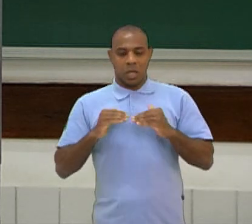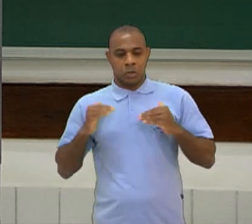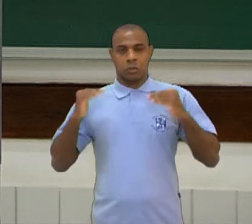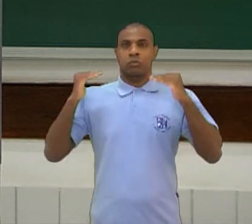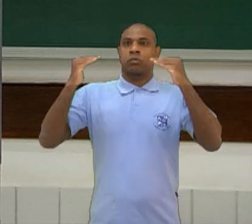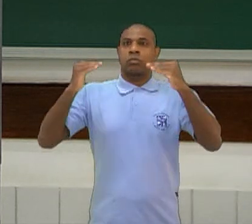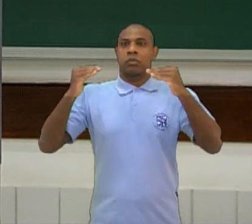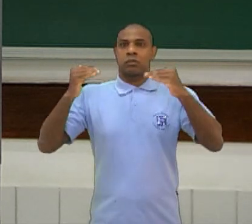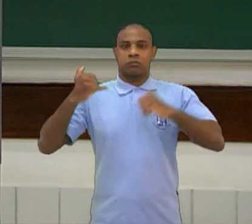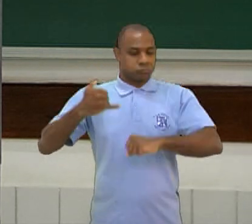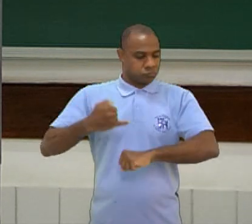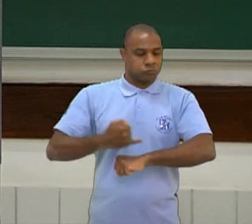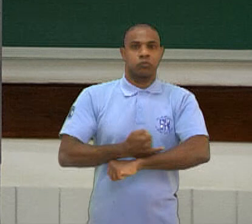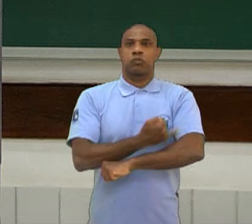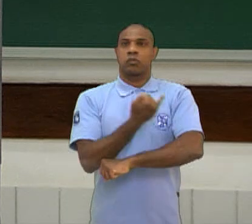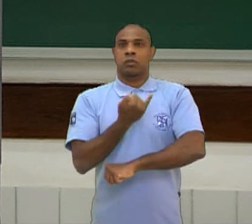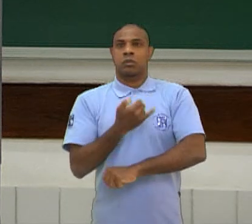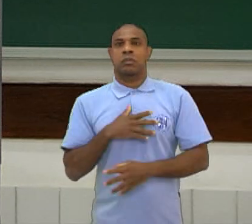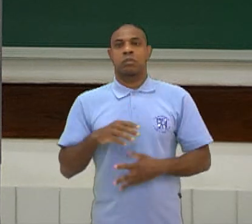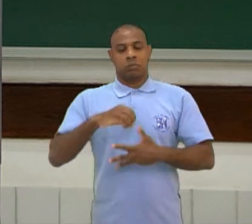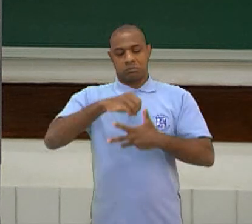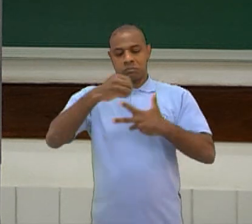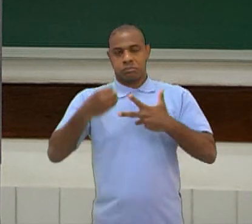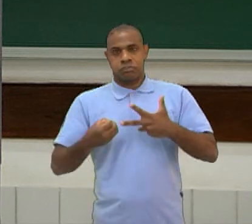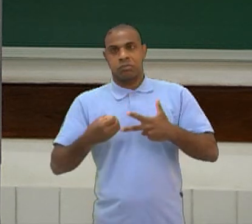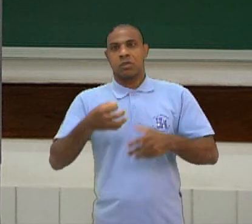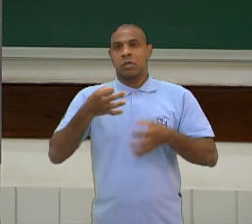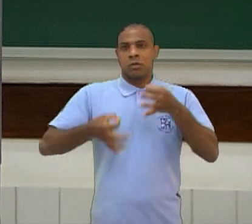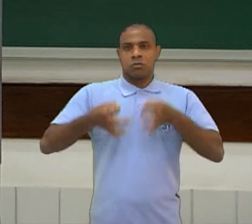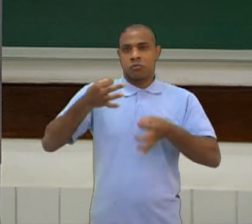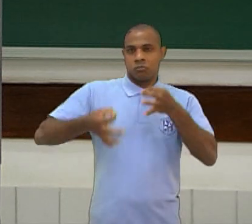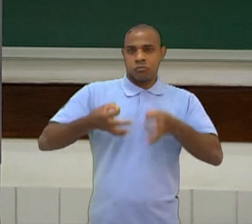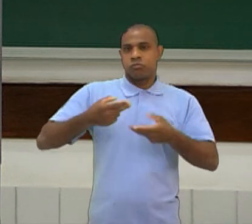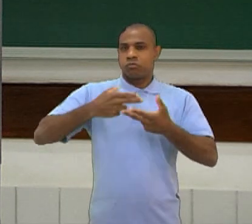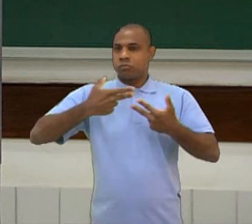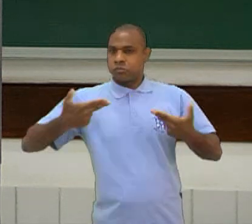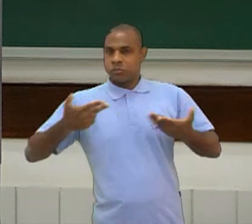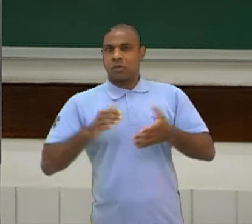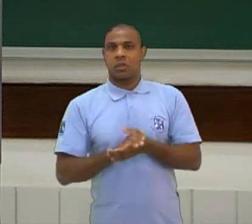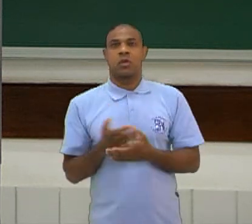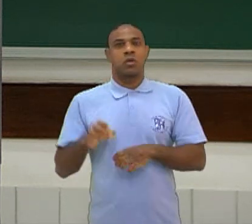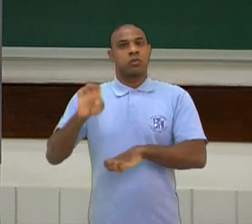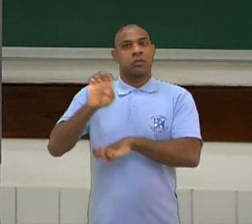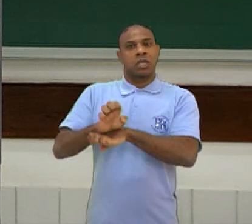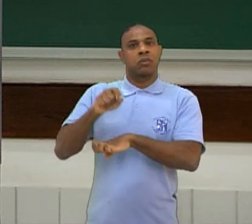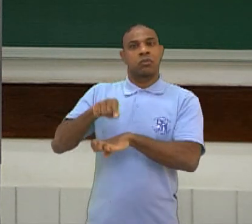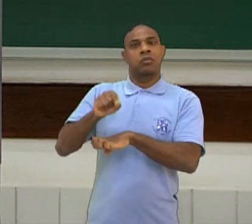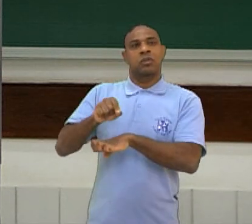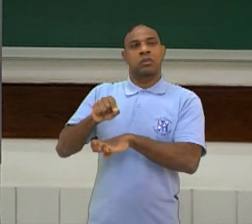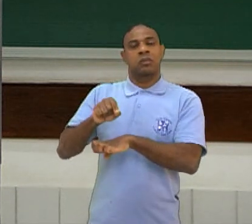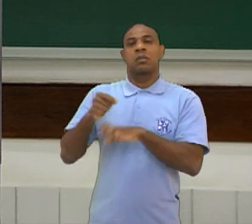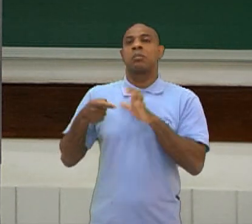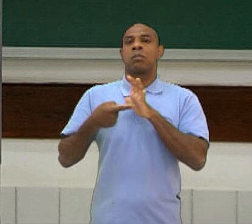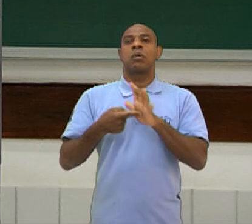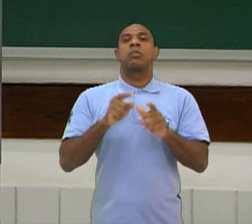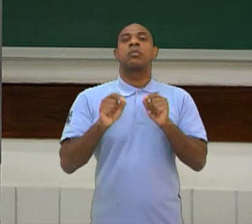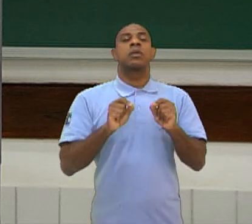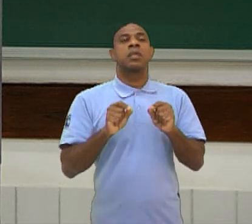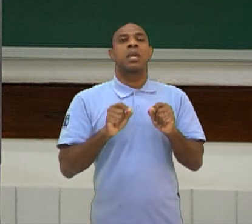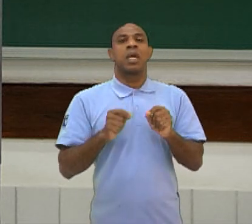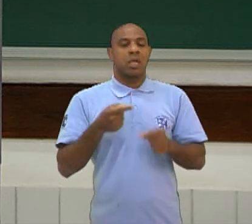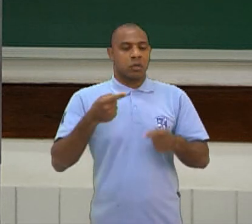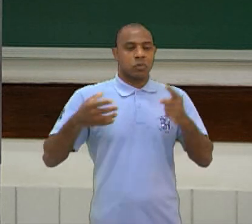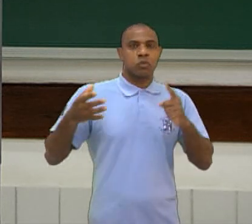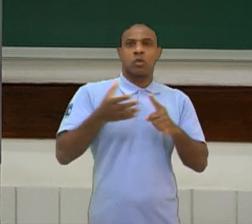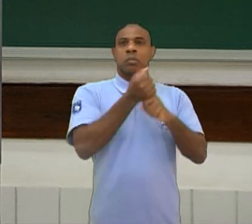por exemplo, os fenômenos jurídico-políticos. Então, o Estado nada mais é, para o Marx, do que um reflexo dessa